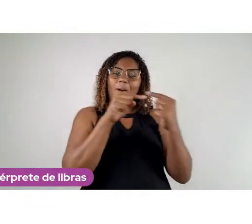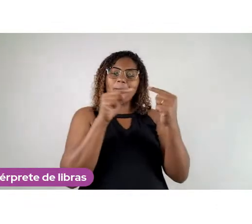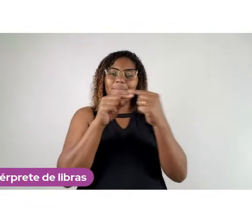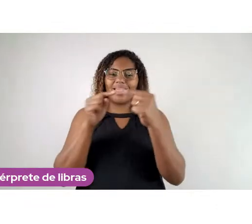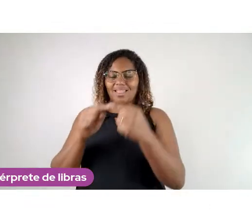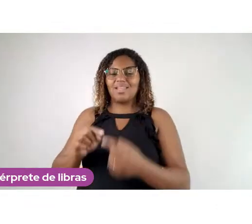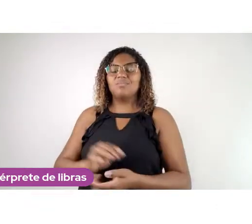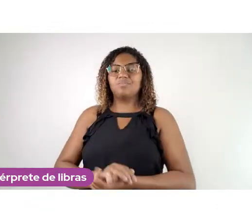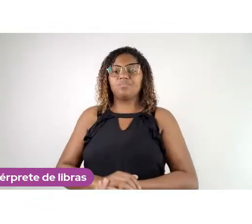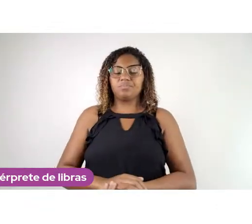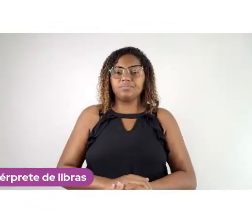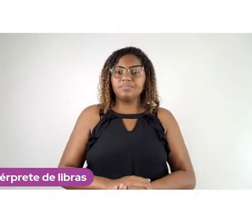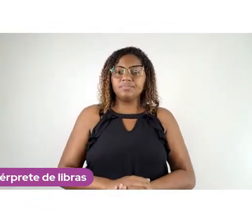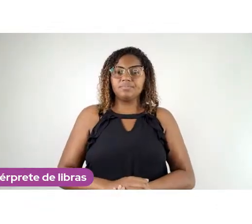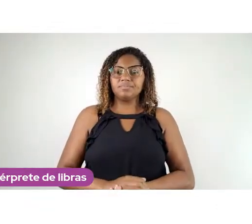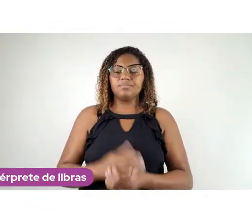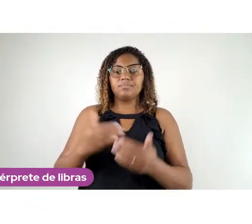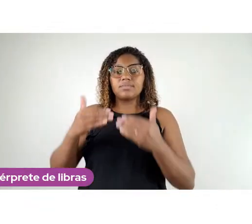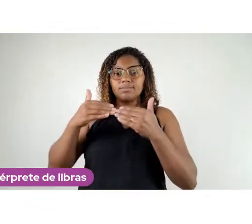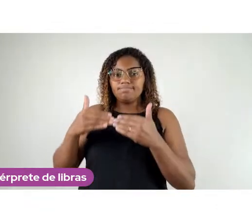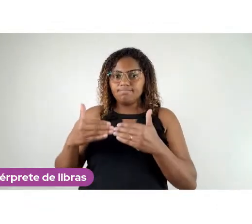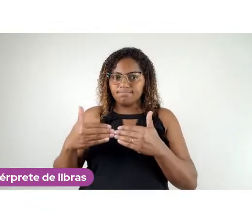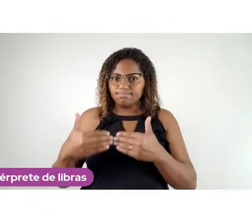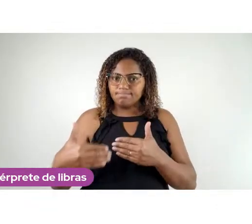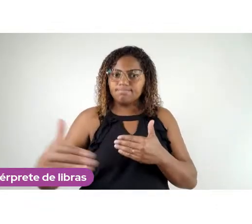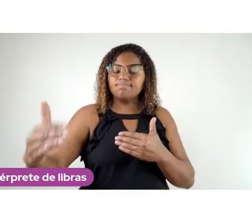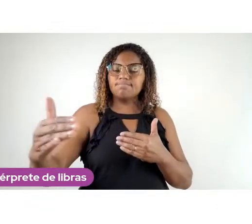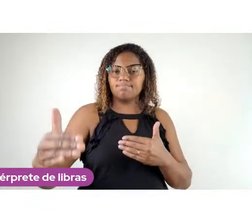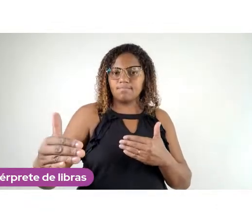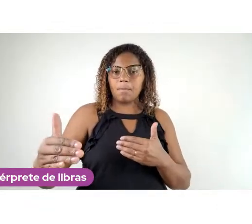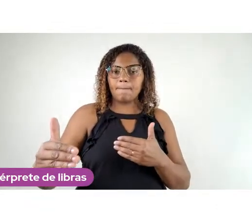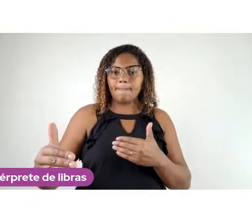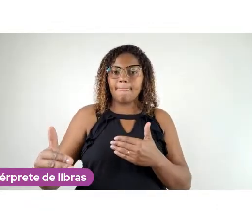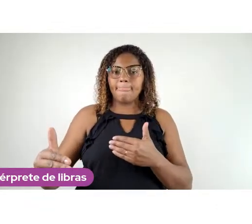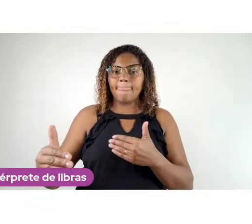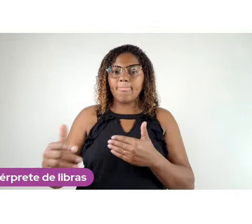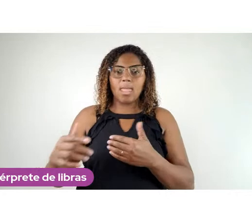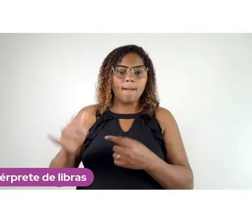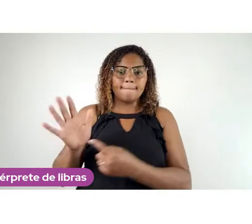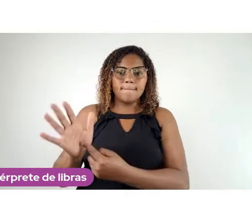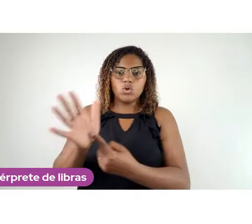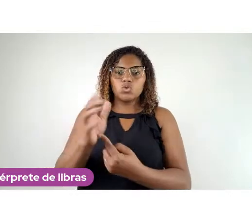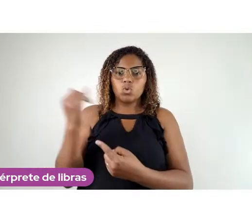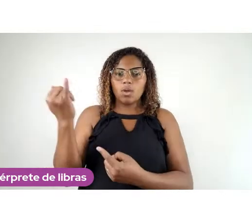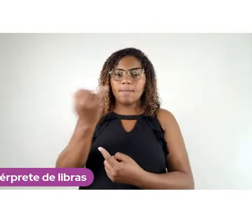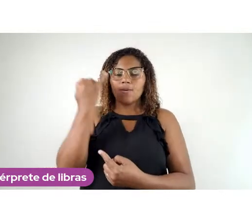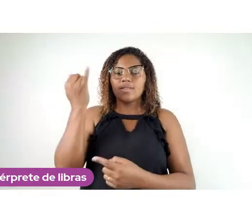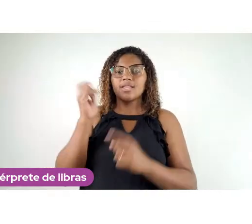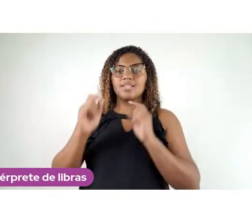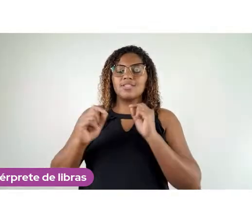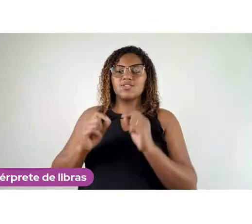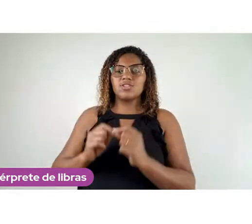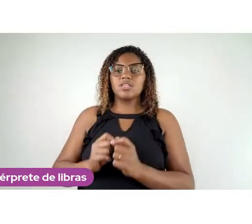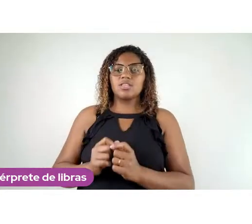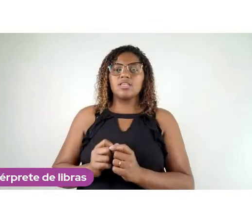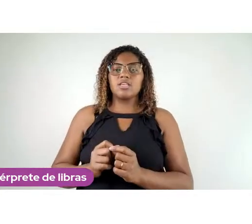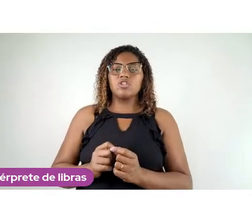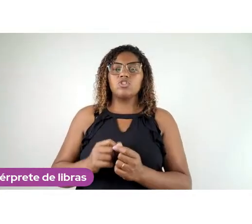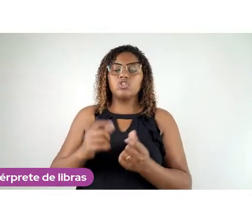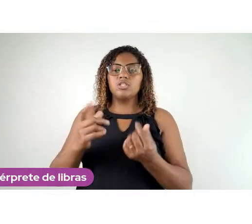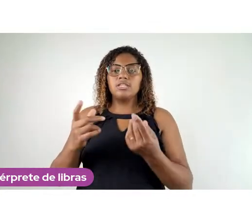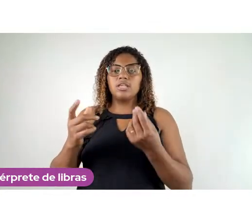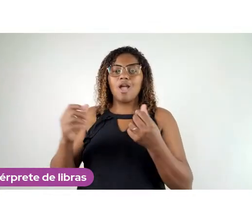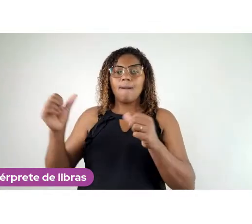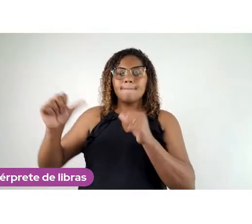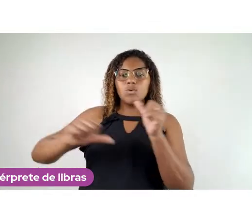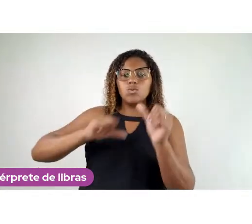1990 foi a partir daí, né, que assim, mostrou sua importância da Convenção para combater a